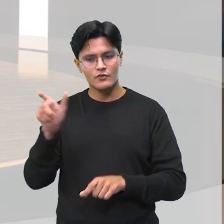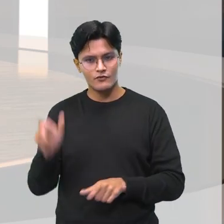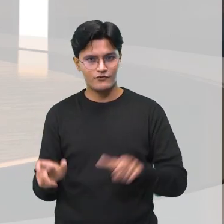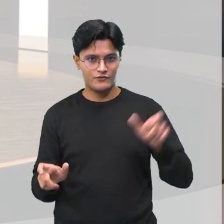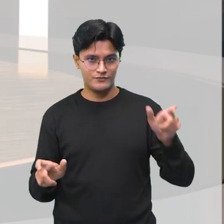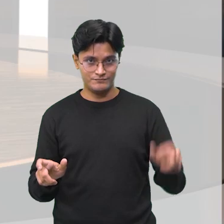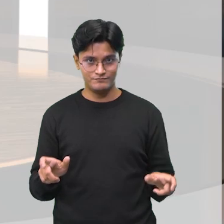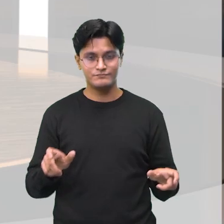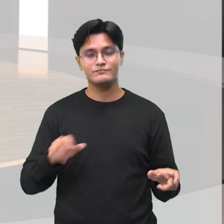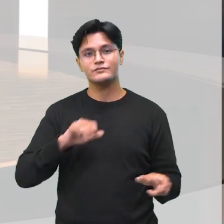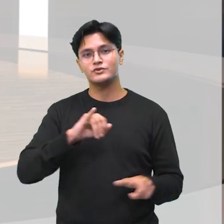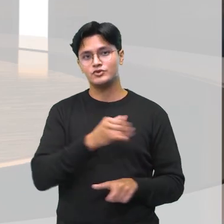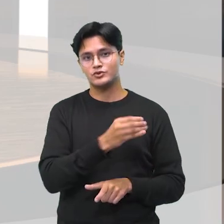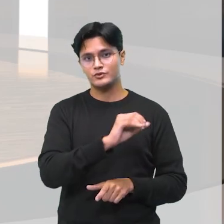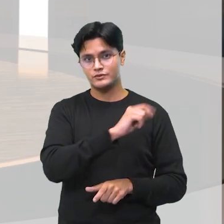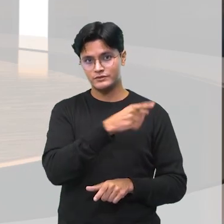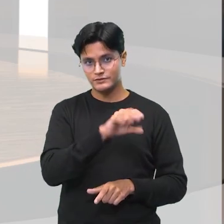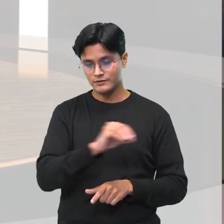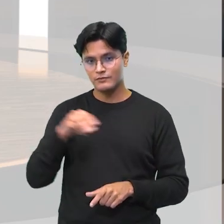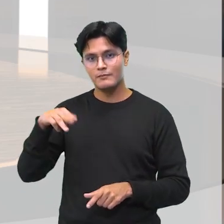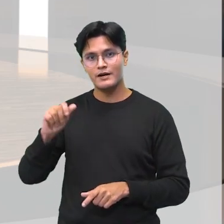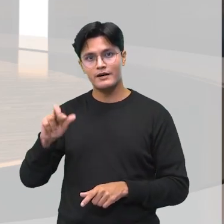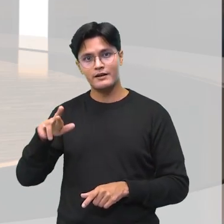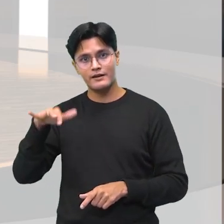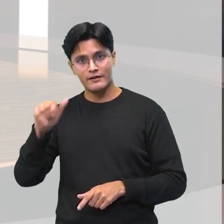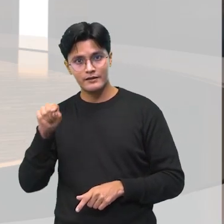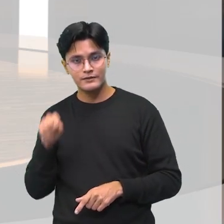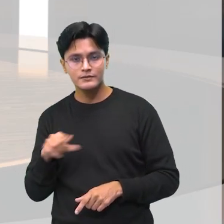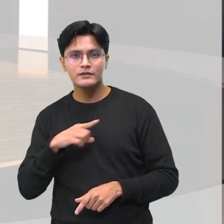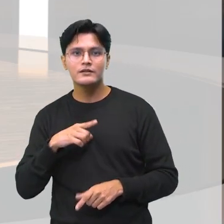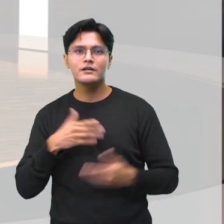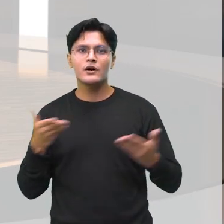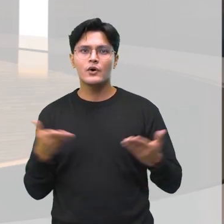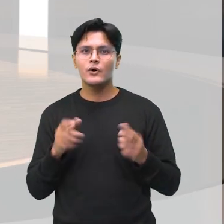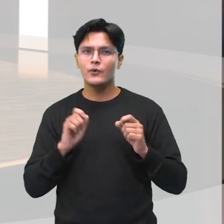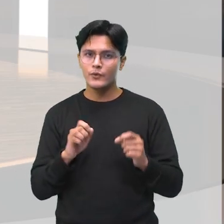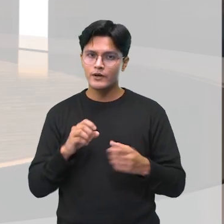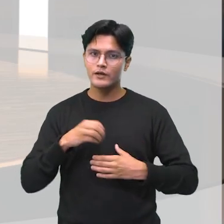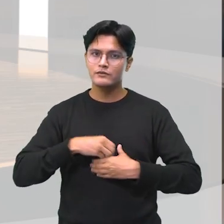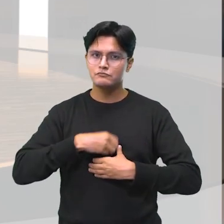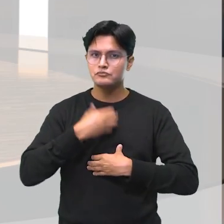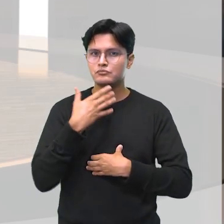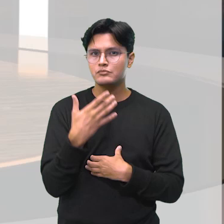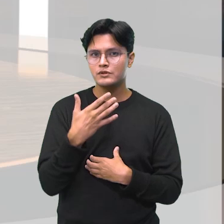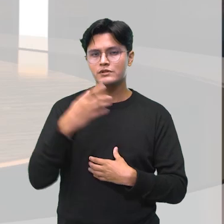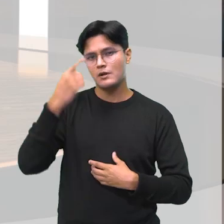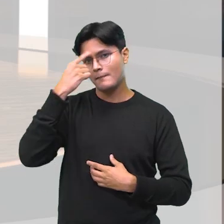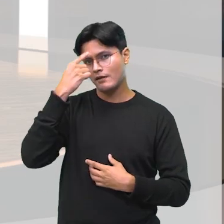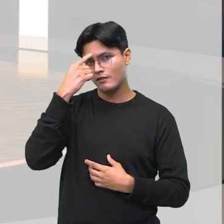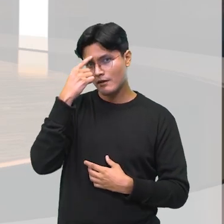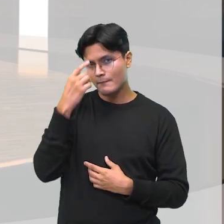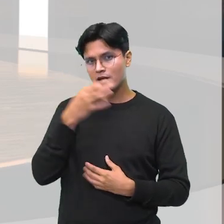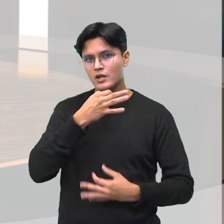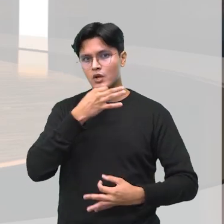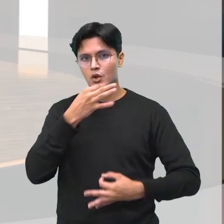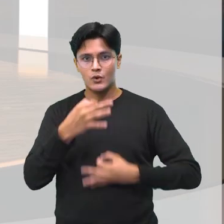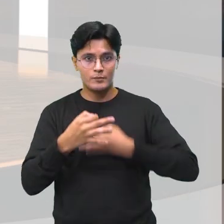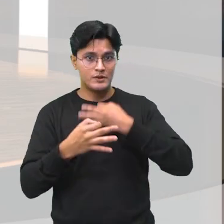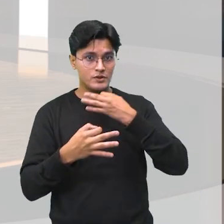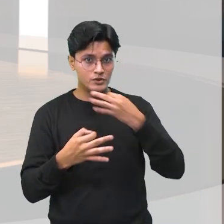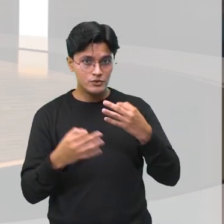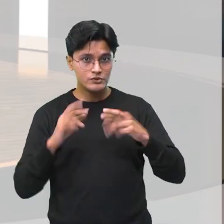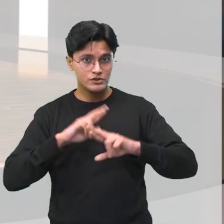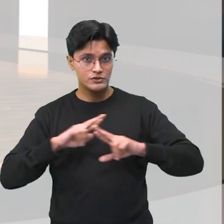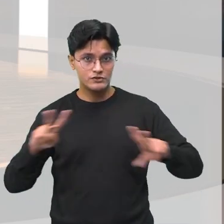João, muito obrigado. Obrigado, Maria. Tivemos a exposição de pensamentos, de pontos de vista diferentes e que